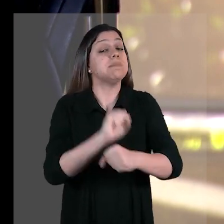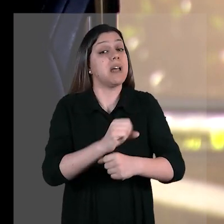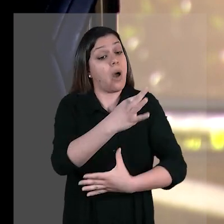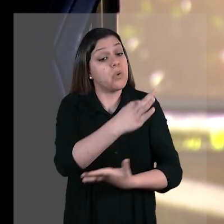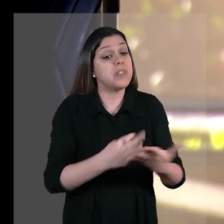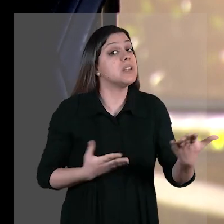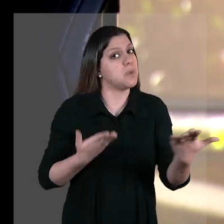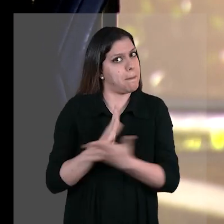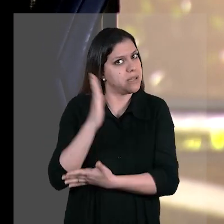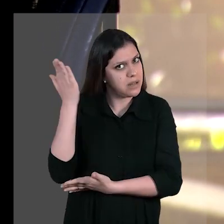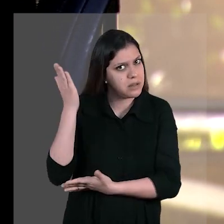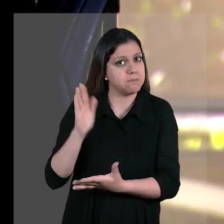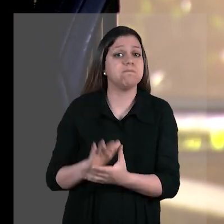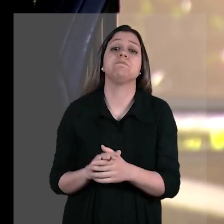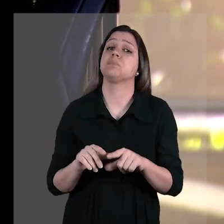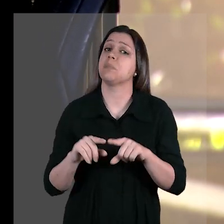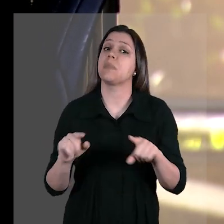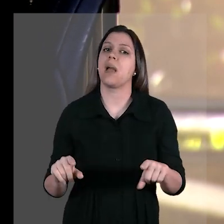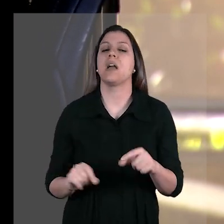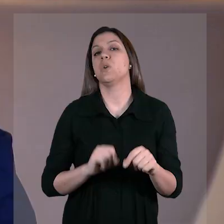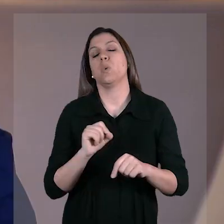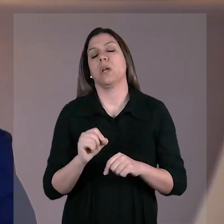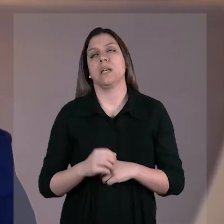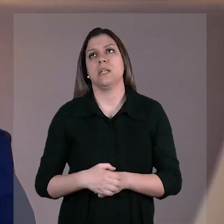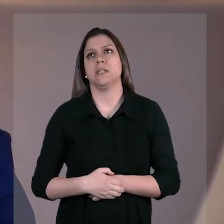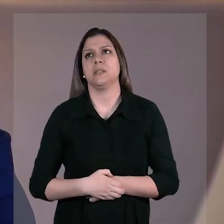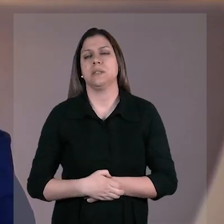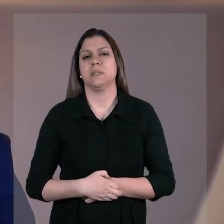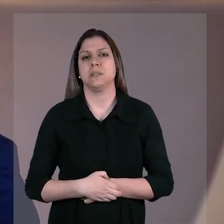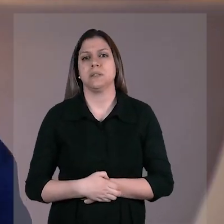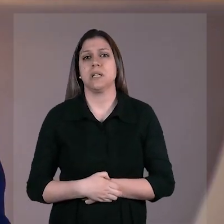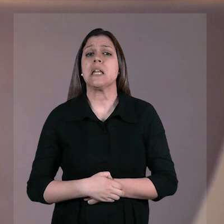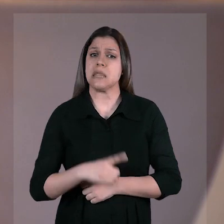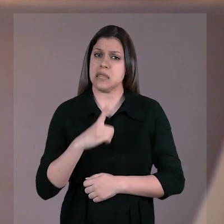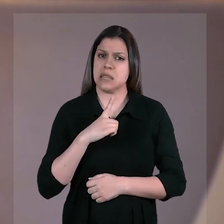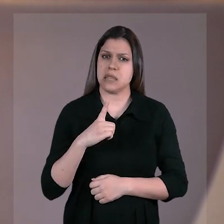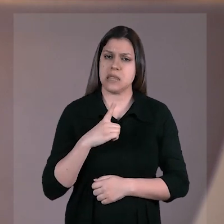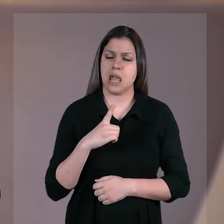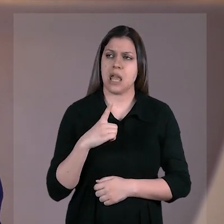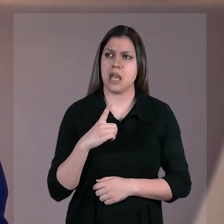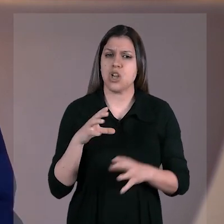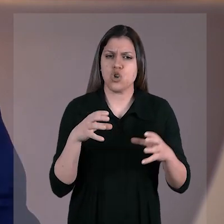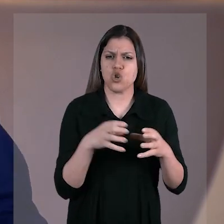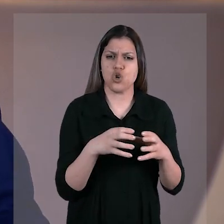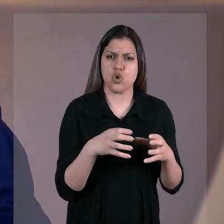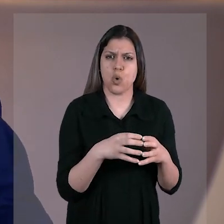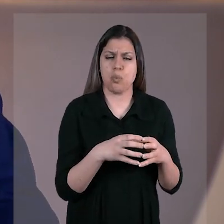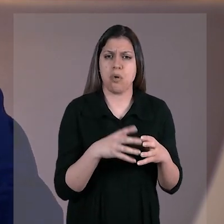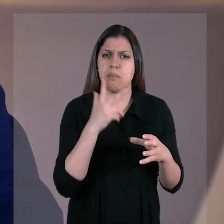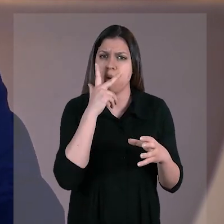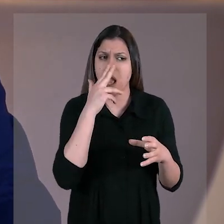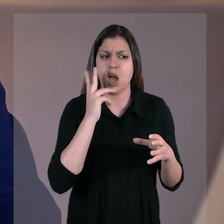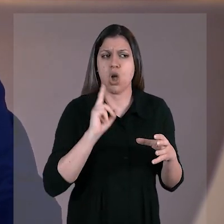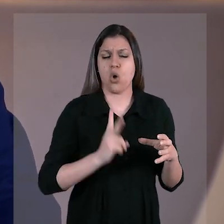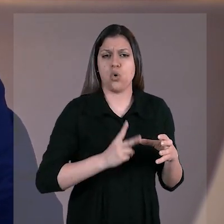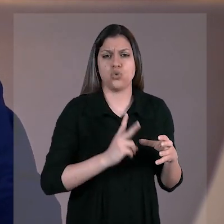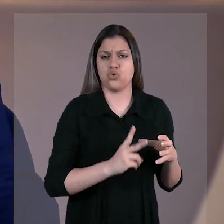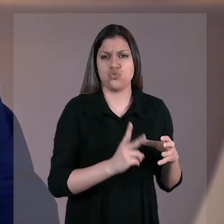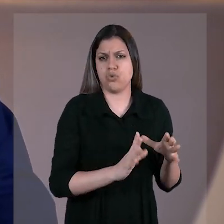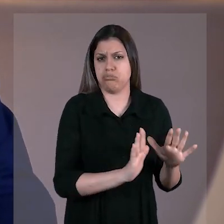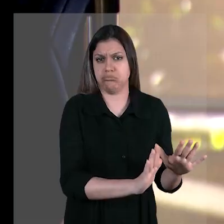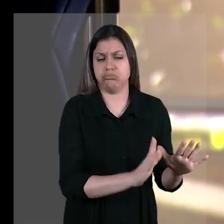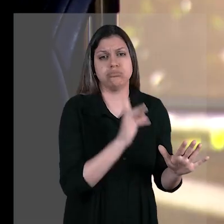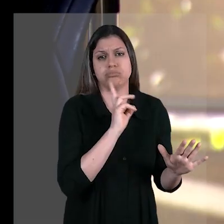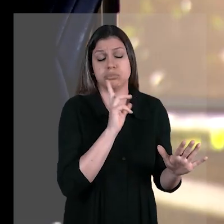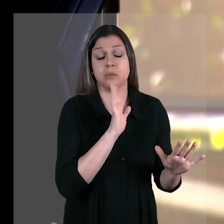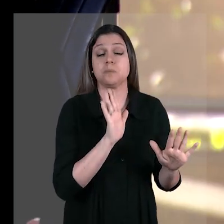texto que vai ser aprovado lá, Paulo. Porque, assim, são e a categorias... perspectiva é de que continue sem que essa